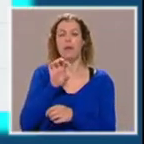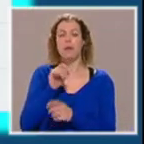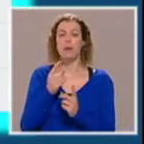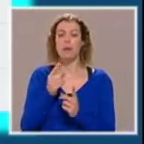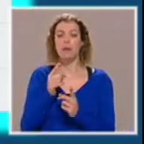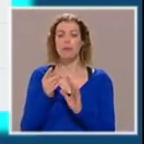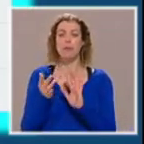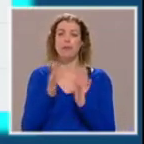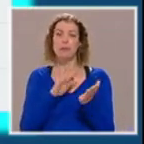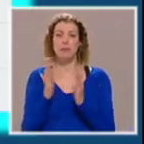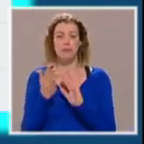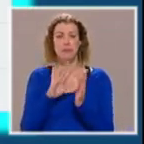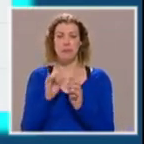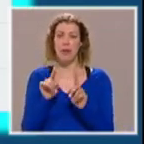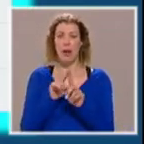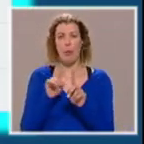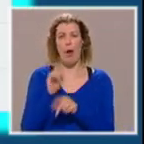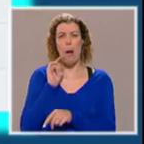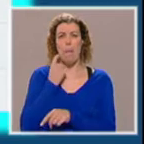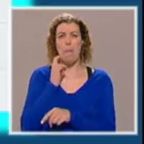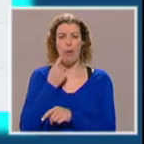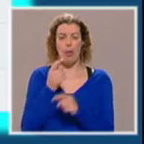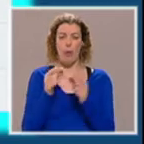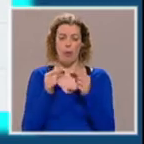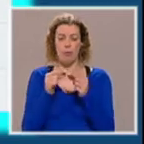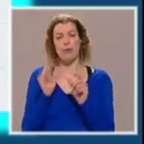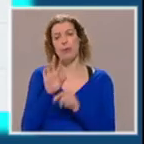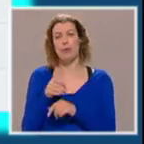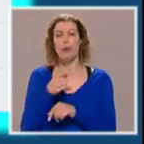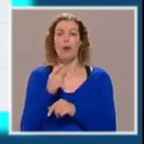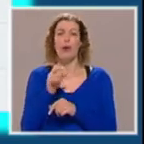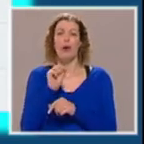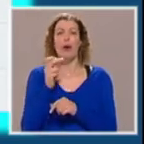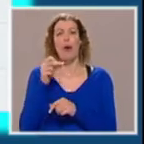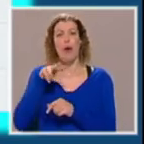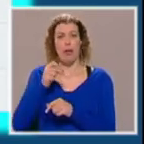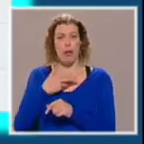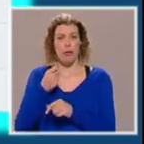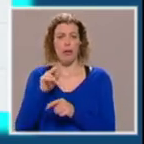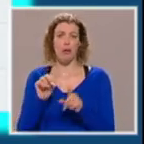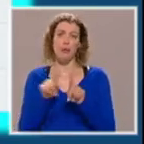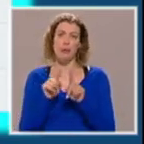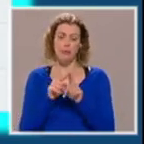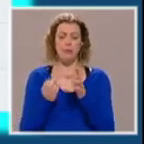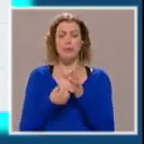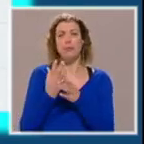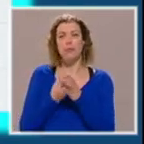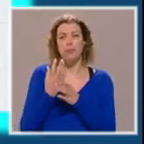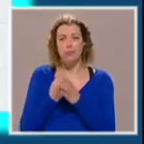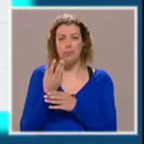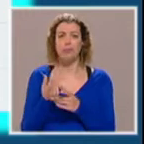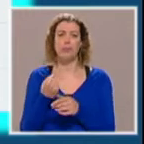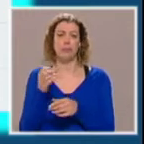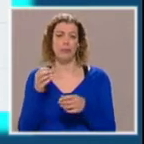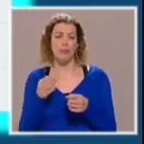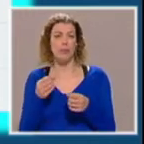dimensão aproximadamente de uma amêndoa e, sendo gónadas, como referimos, as gónadas são responsáveis pela produção dos gametas e